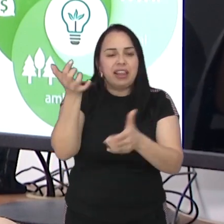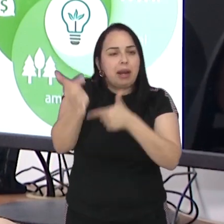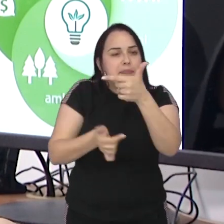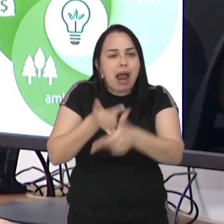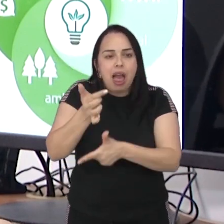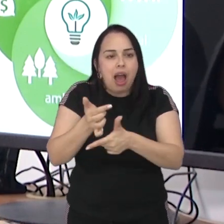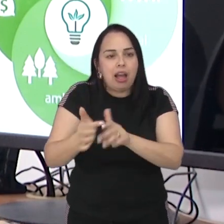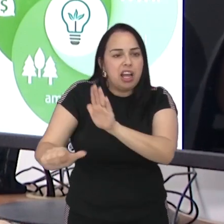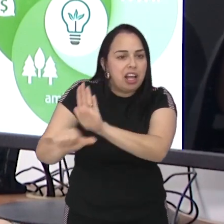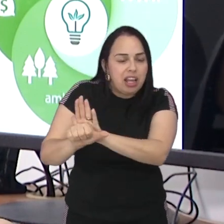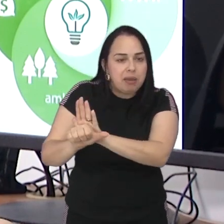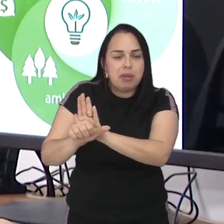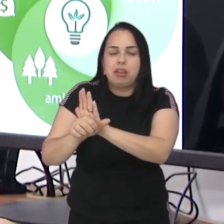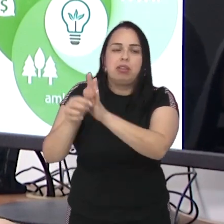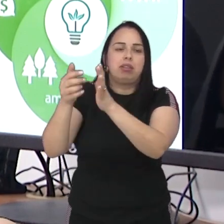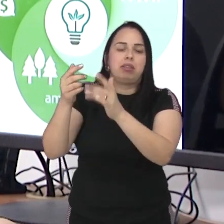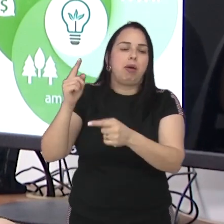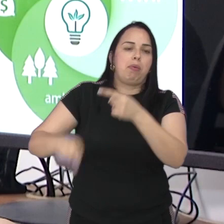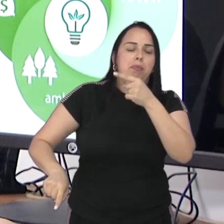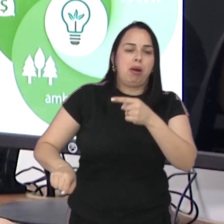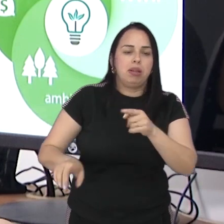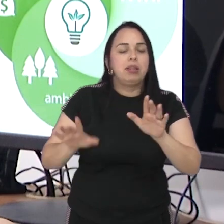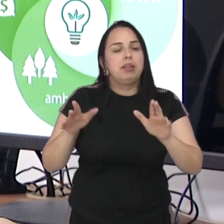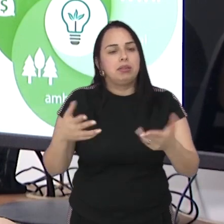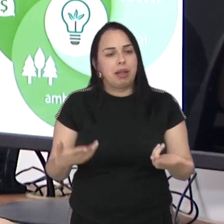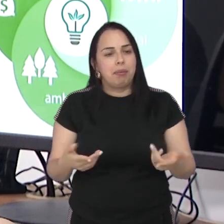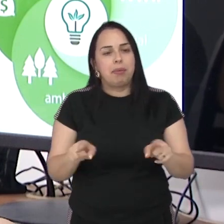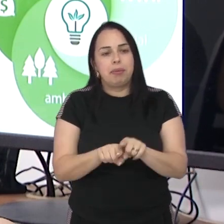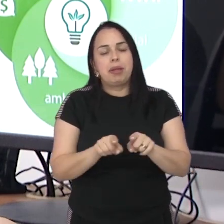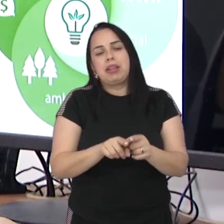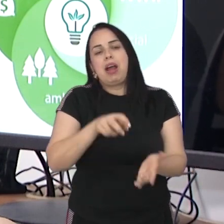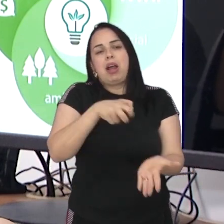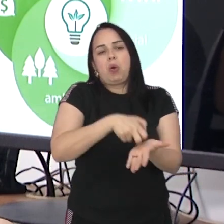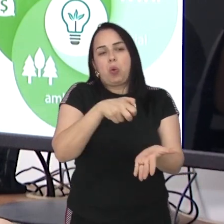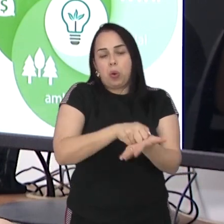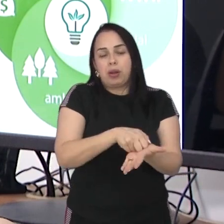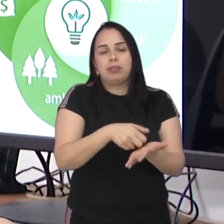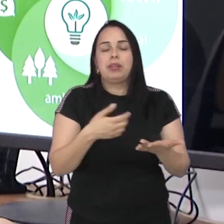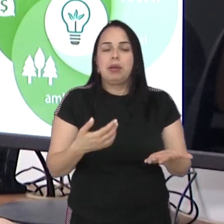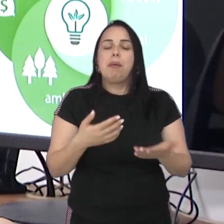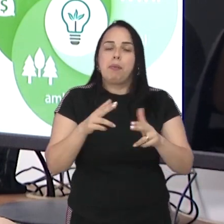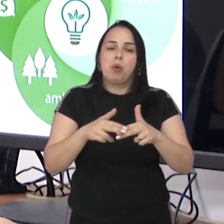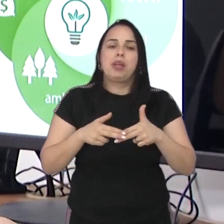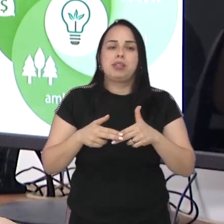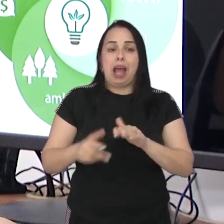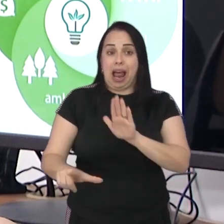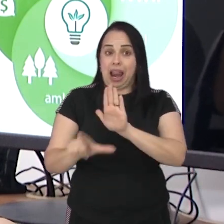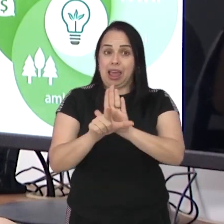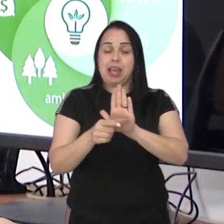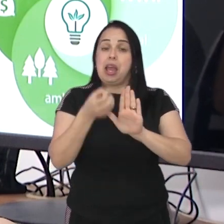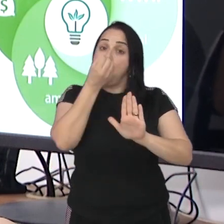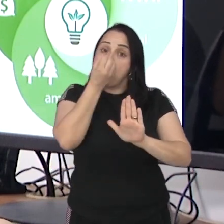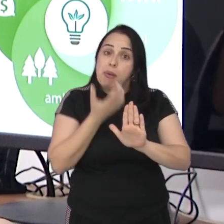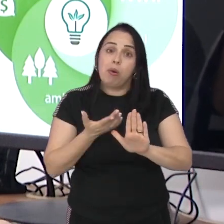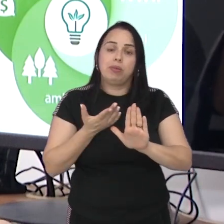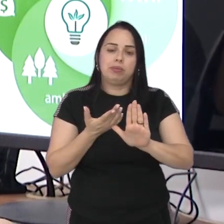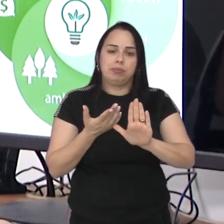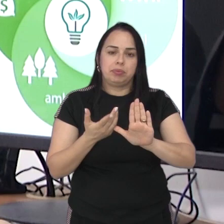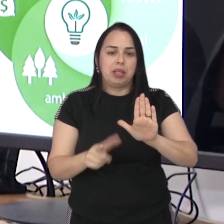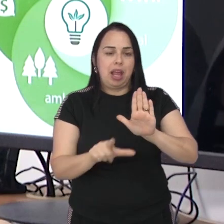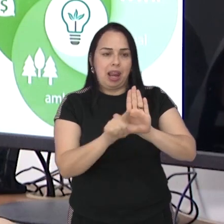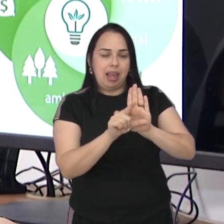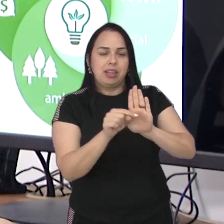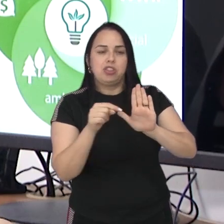dar uma penalidade maior, uma amplitude da pena para esse tipo de situação. Então, eu vejo com bons olhos essa